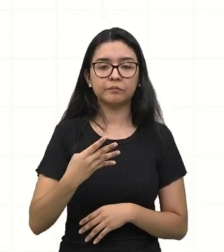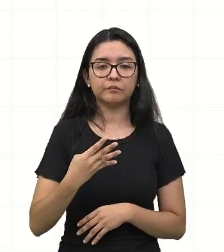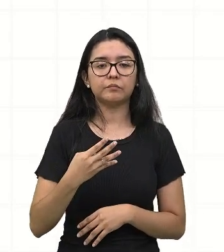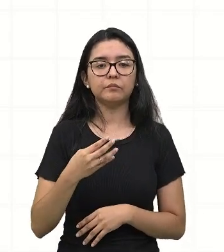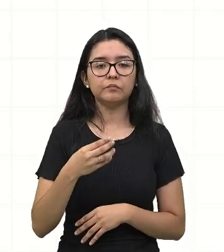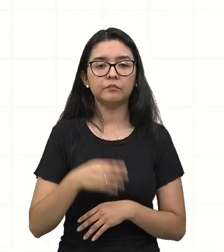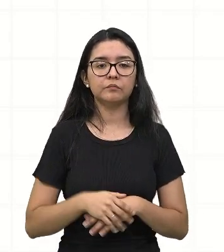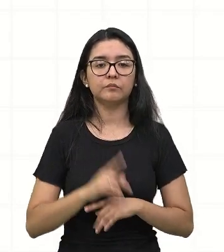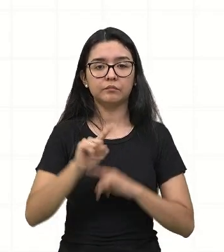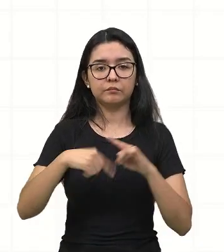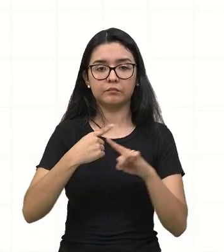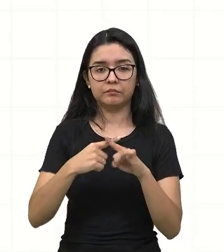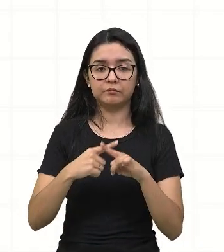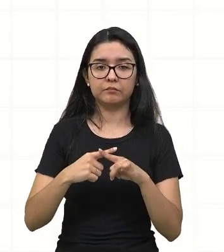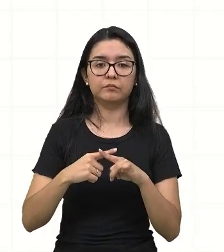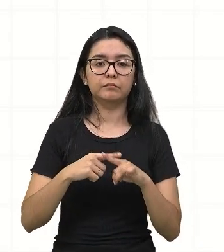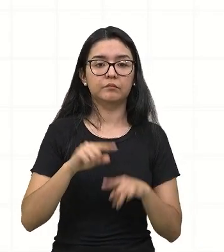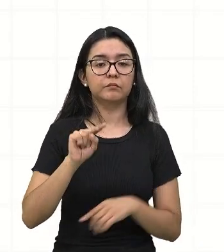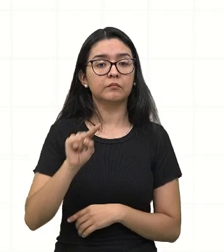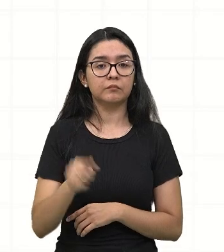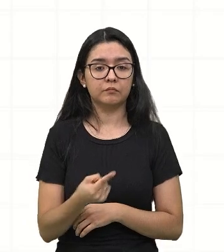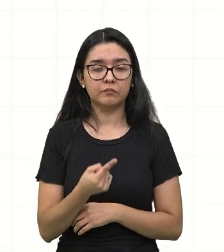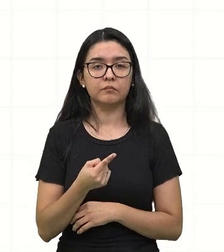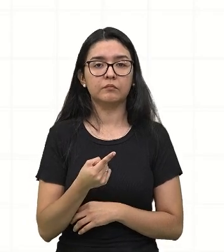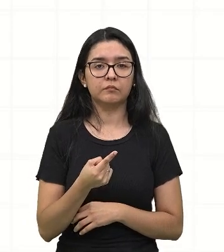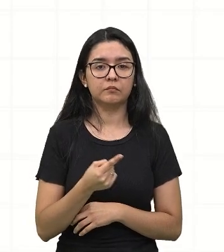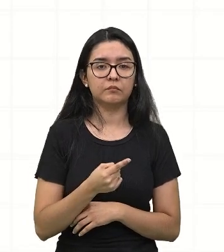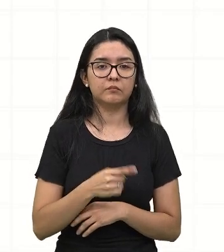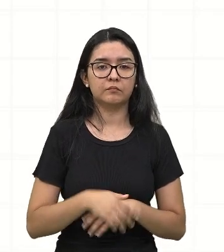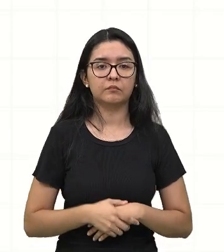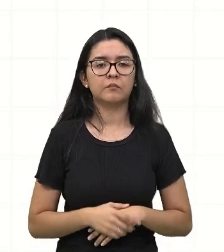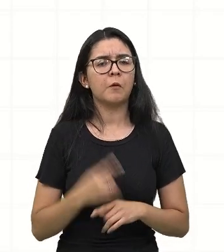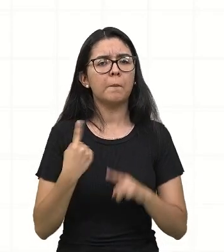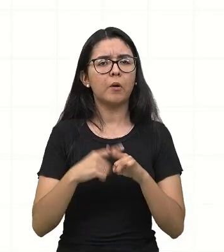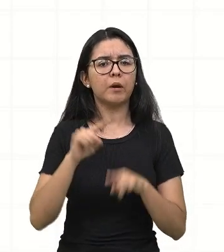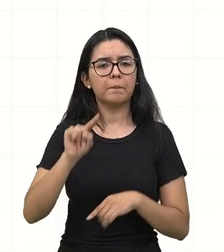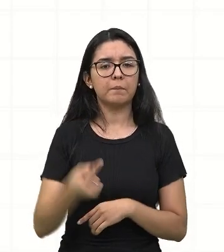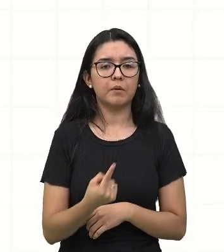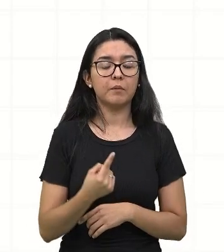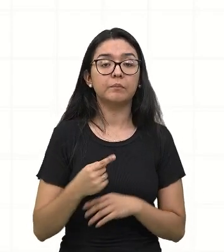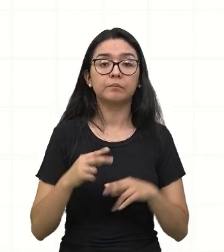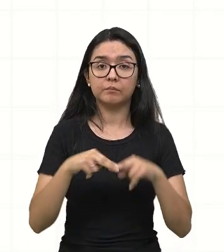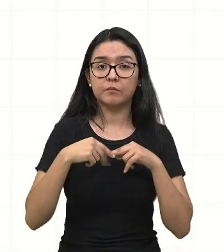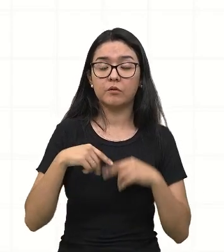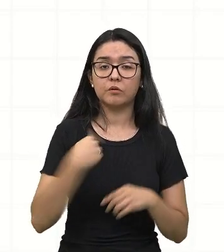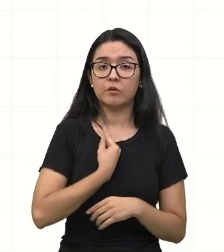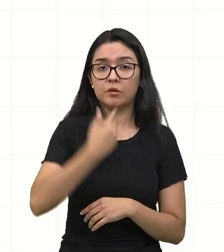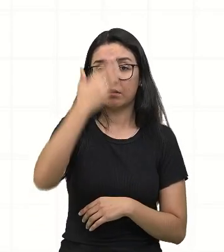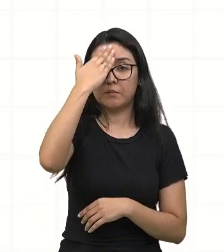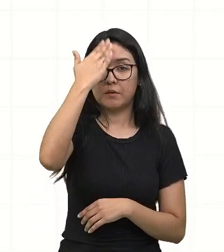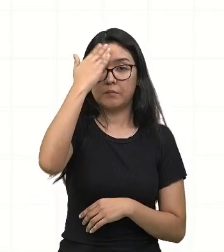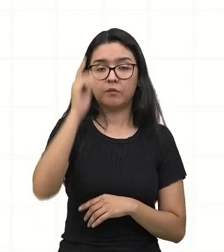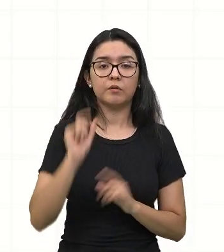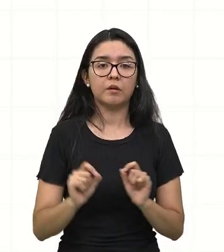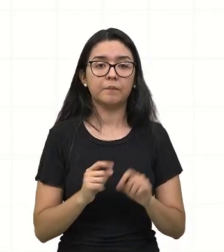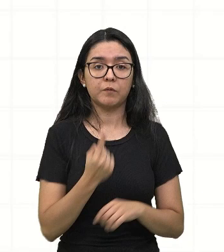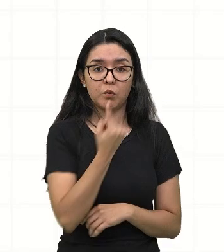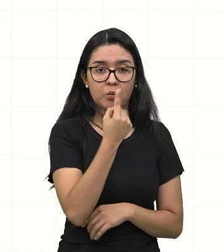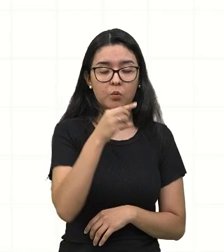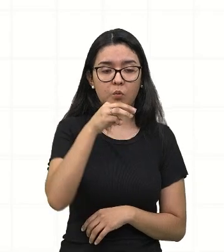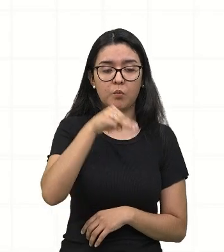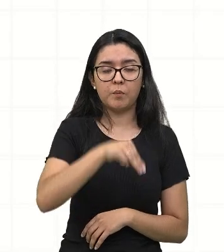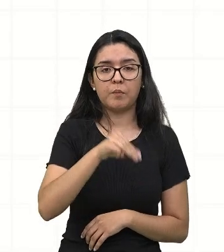144 vezes 1000. Por que 1000? Porque nós sabemos que 1